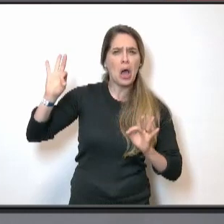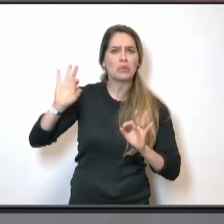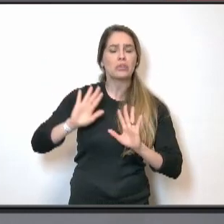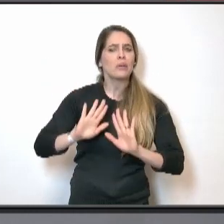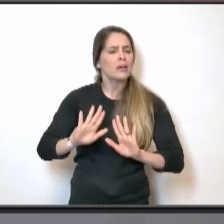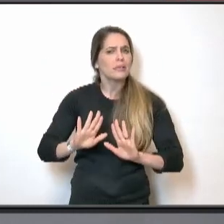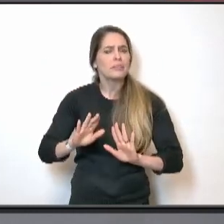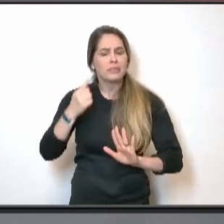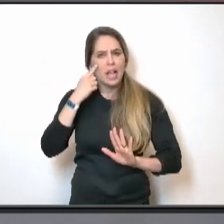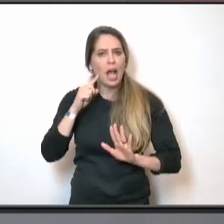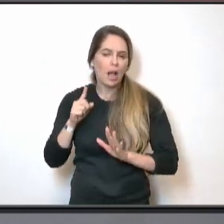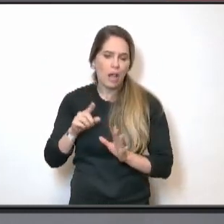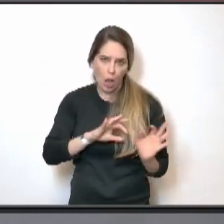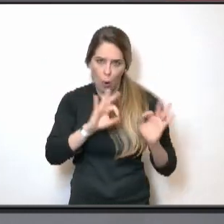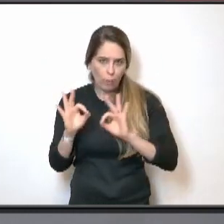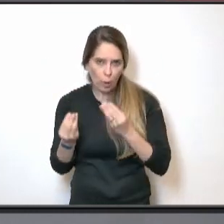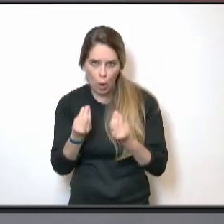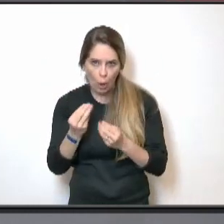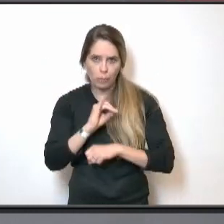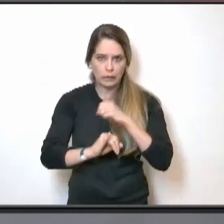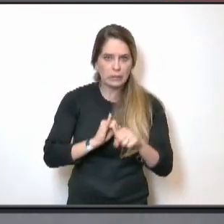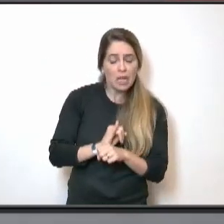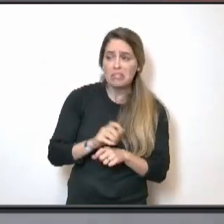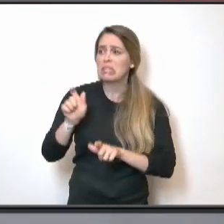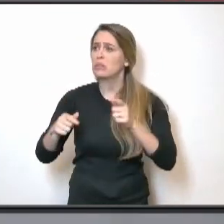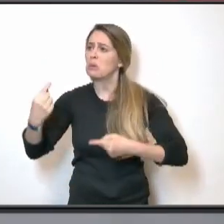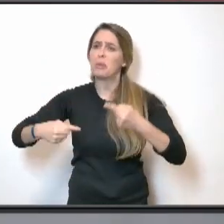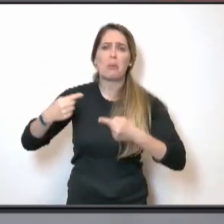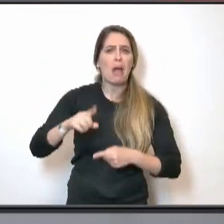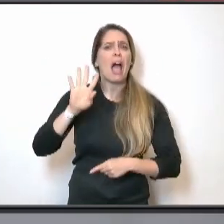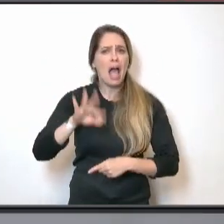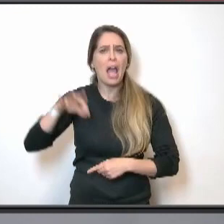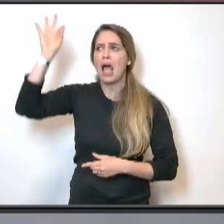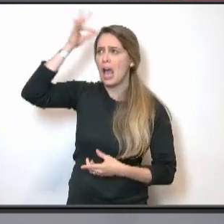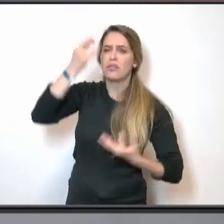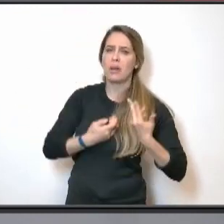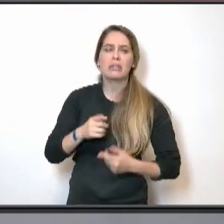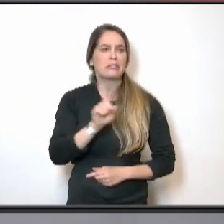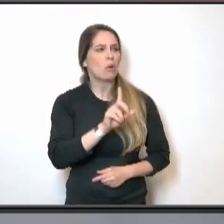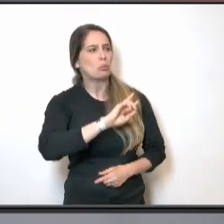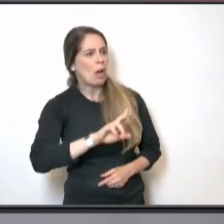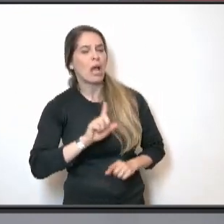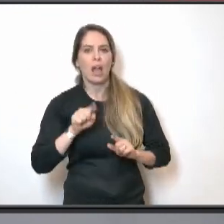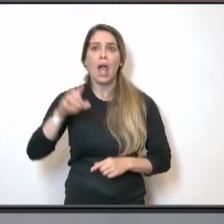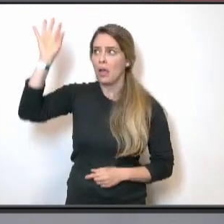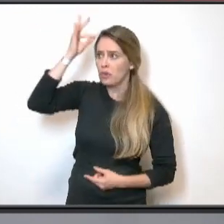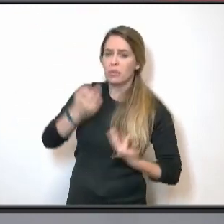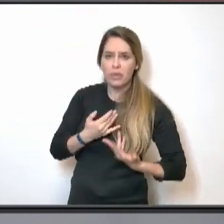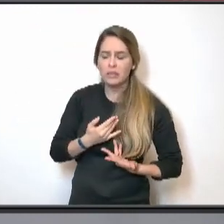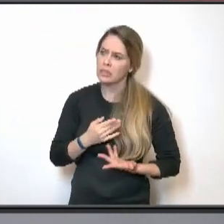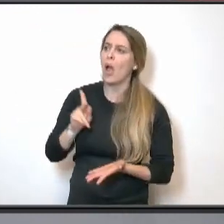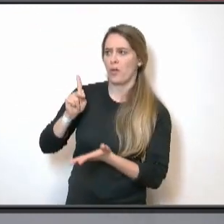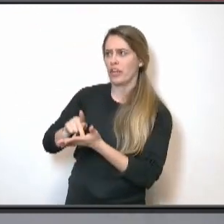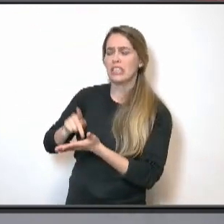pela internet, e tanta gente discutindo, é avivamento, não é avivamento, e assim por diante. Tem sinais de algo legítimo, não tem sinais